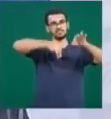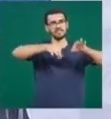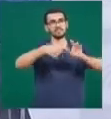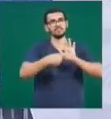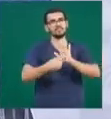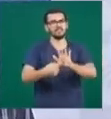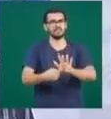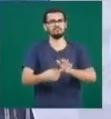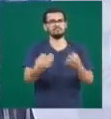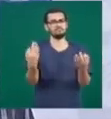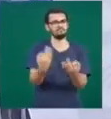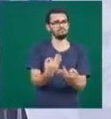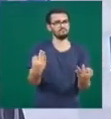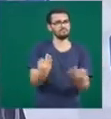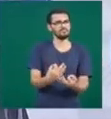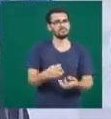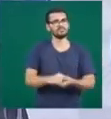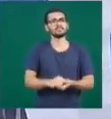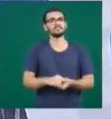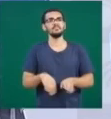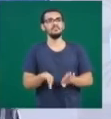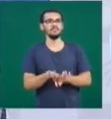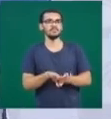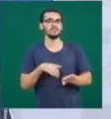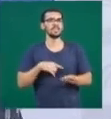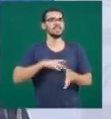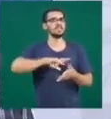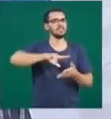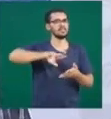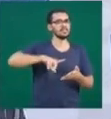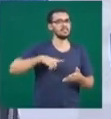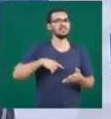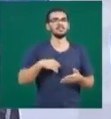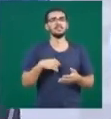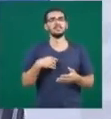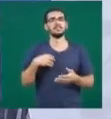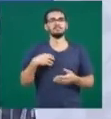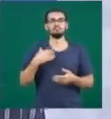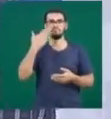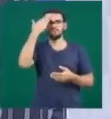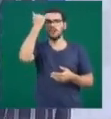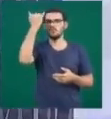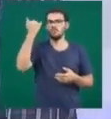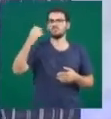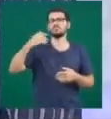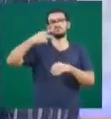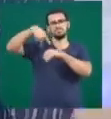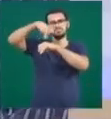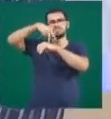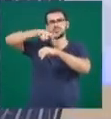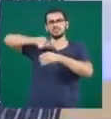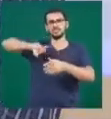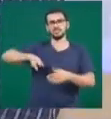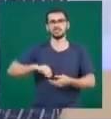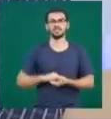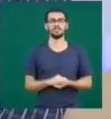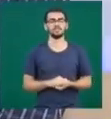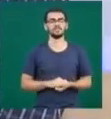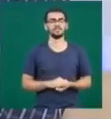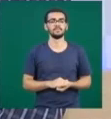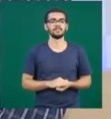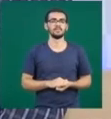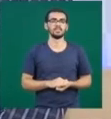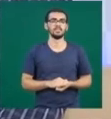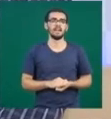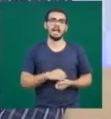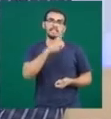de cena, Walter Neiva, ambos com uma bagagem, inclusive, internacional. E, Jofre, o espetáculo é gratuito, né? Como fazer,